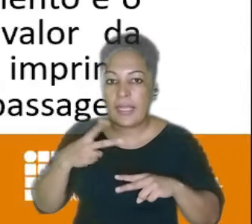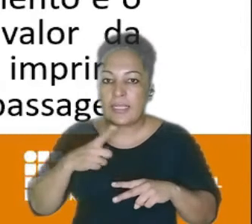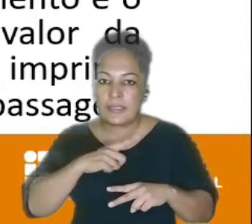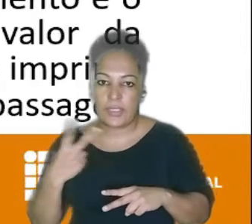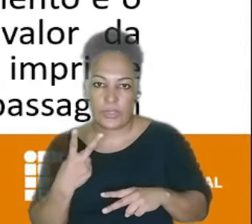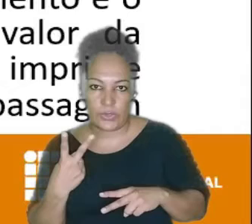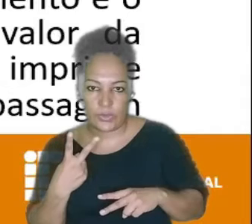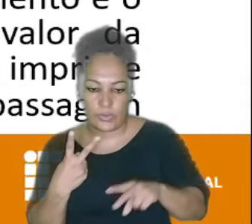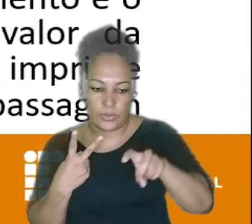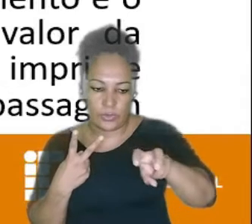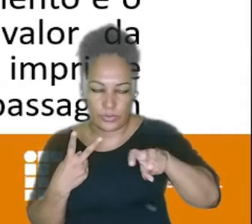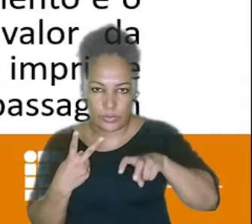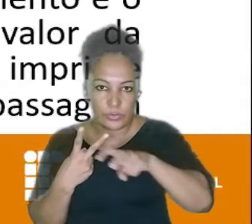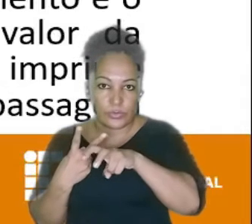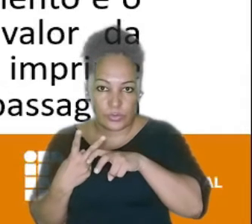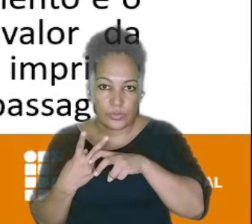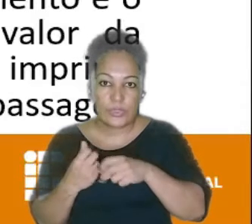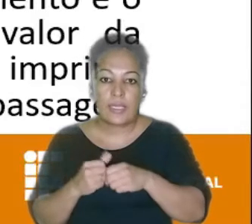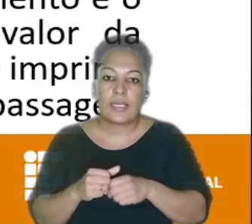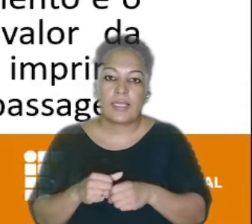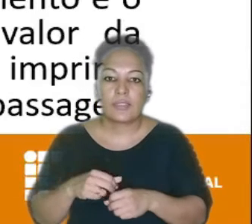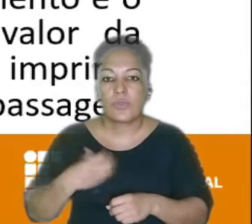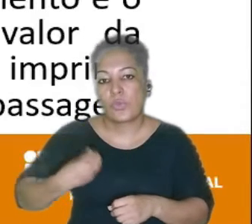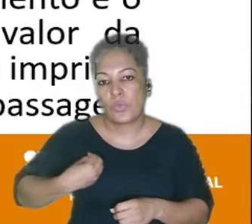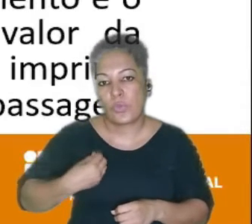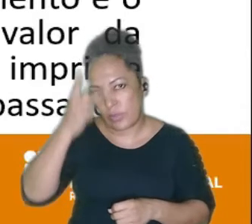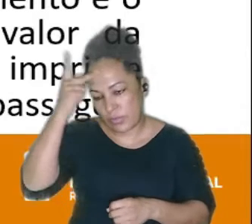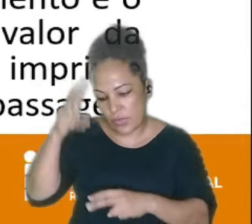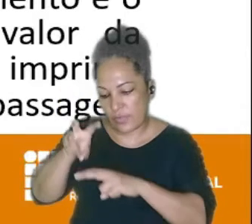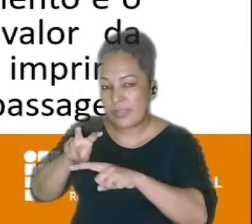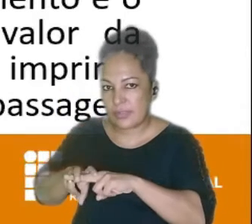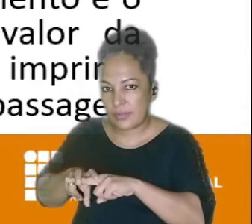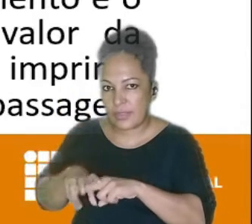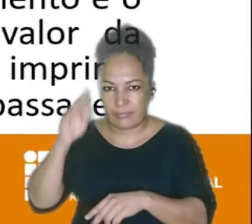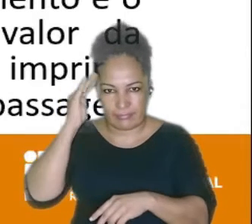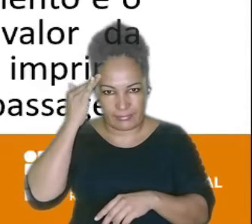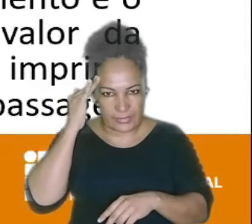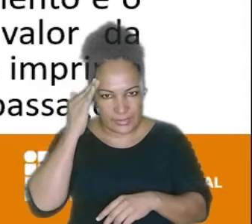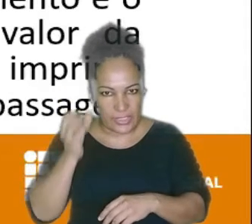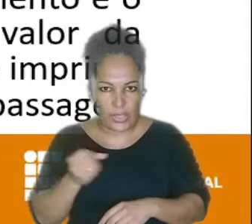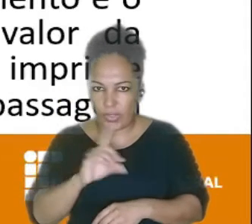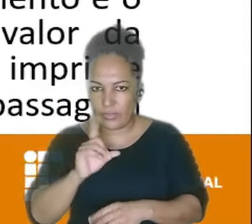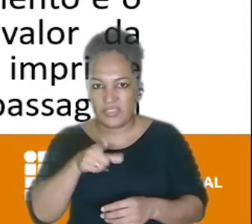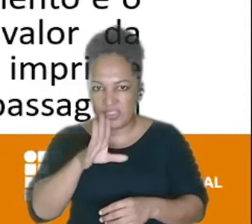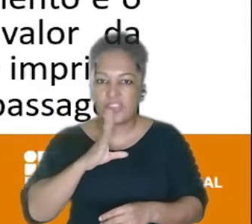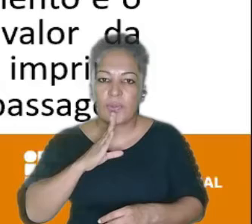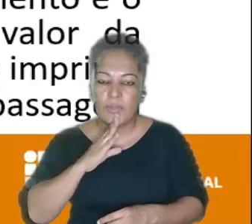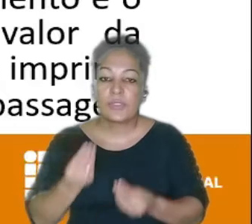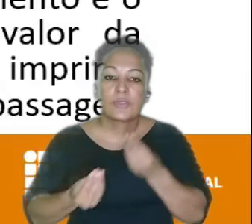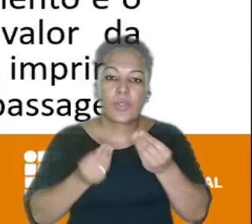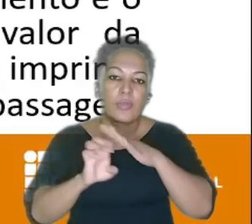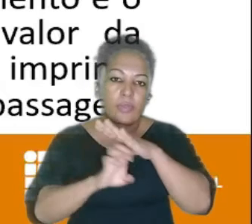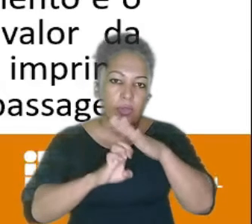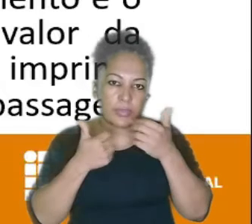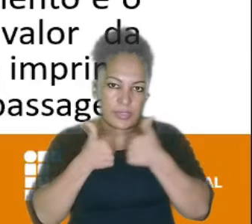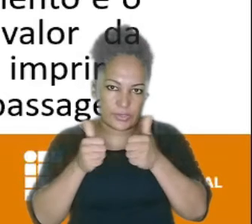elas têm dois estados, elas estão livres ou elas estão ocupadas. Ok? Estão entendendo aqui? Nada novo, né? Todo mundo aqui já conhece mais ou menos